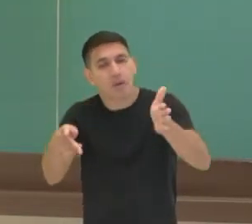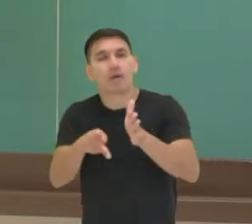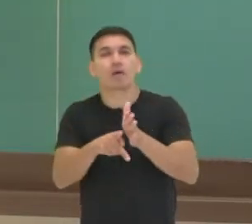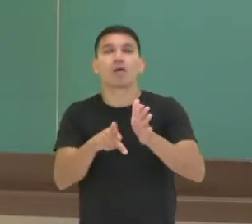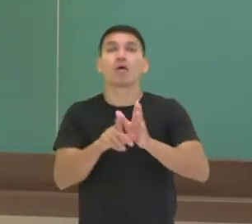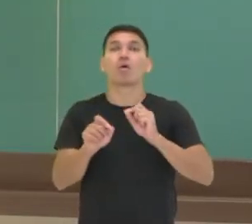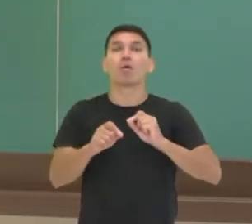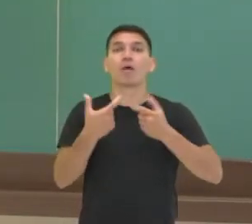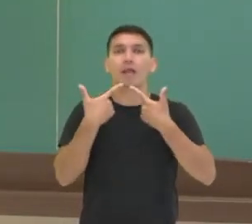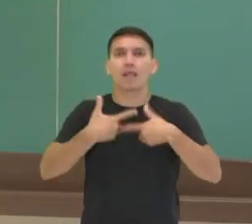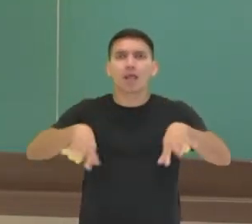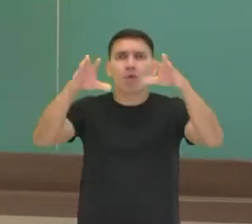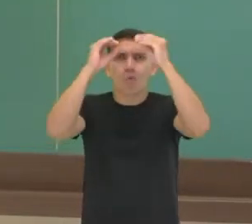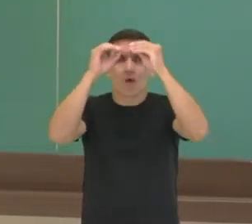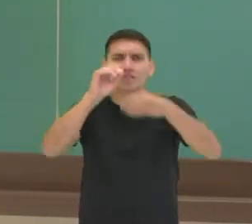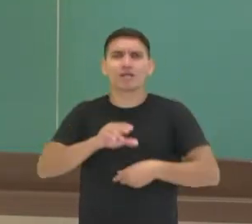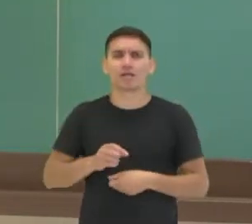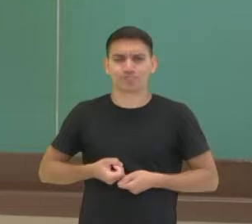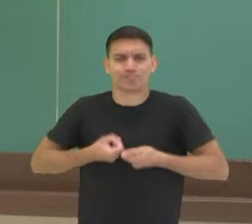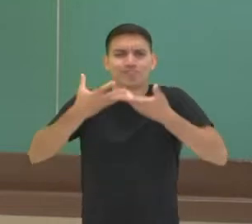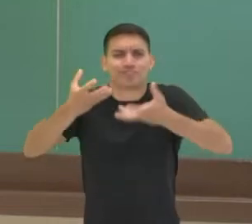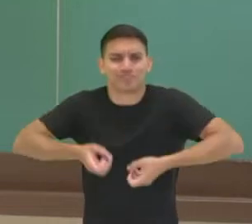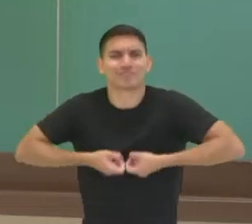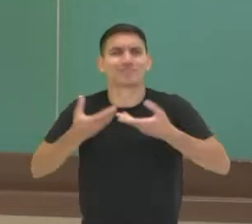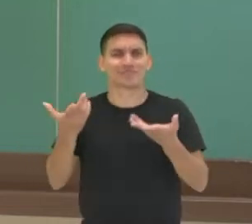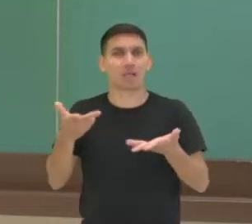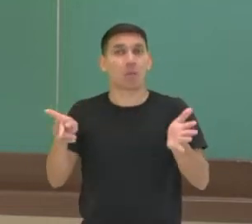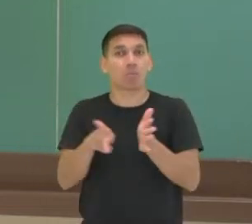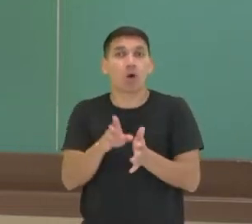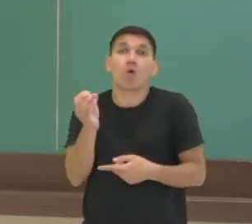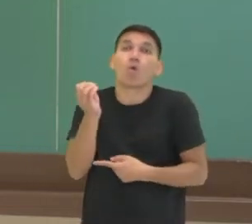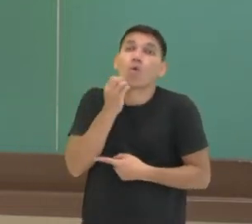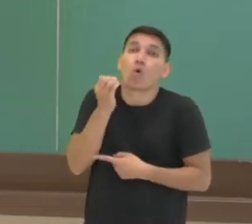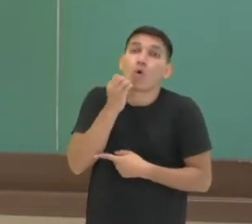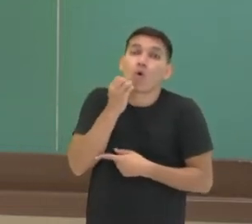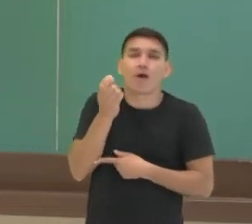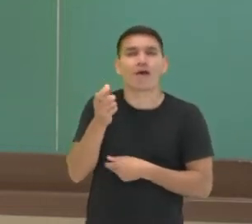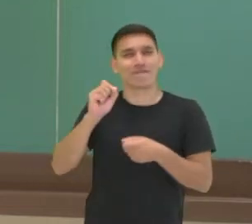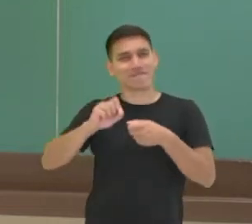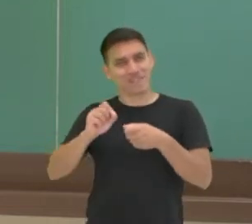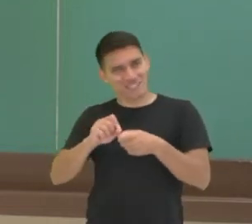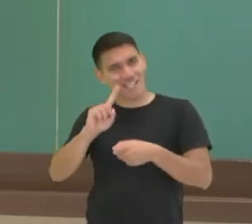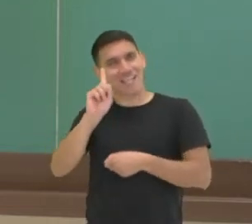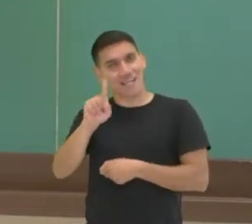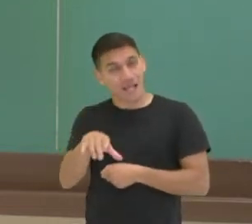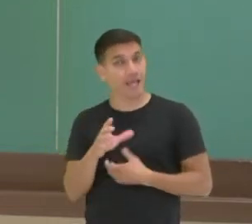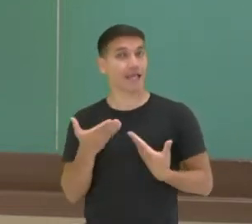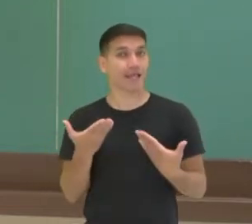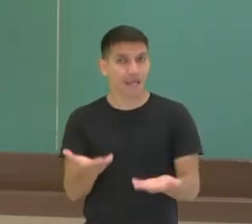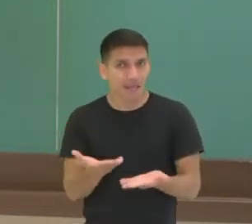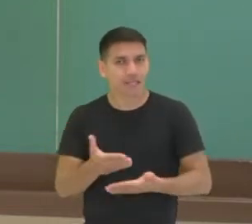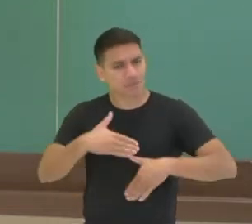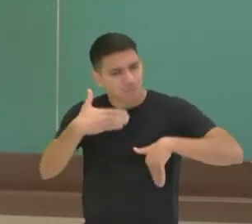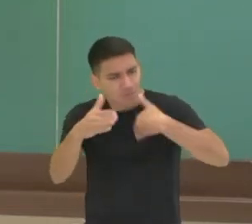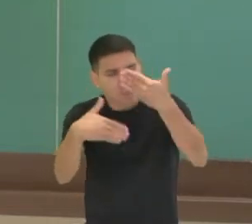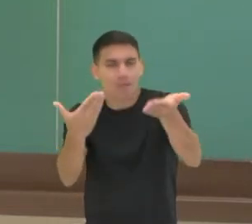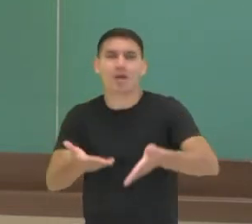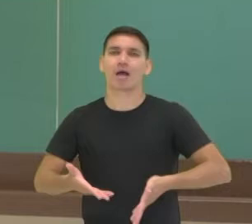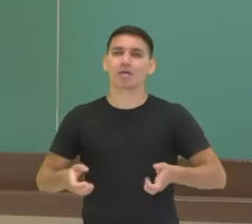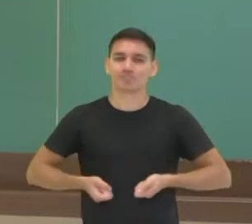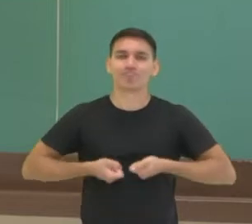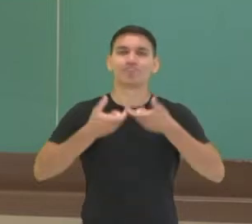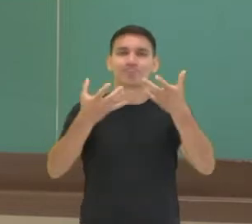linguagem oral, de oportunizar aí que vocês tenham essa oportunidade mesmo de desenvolver a proficiência na